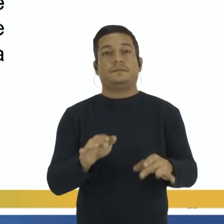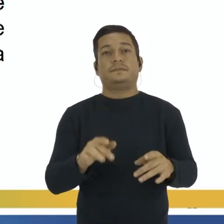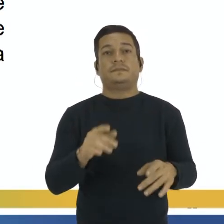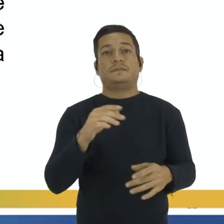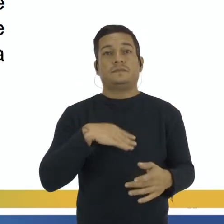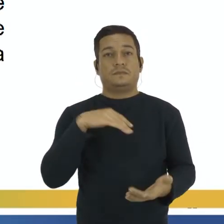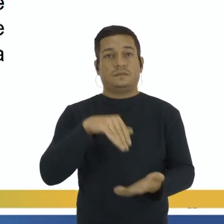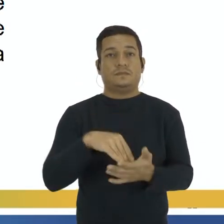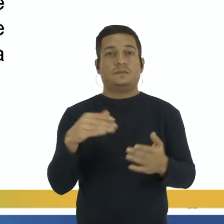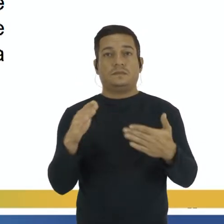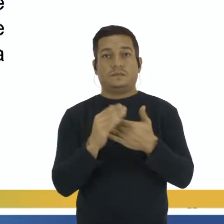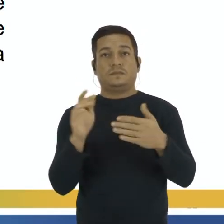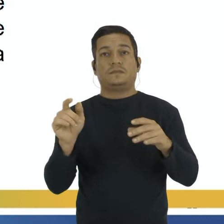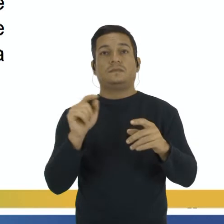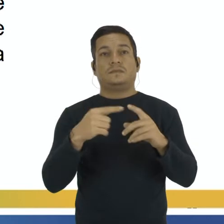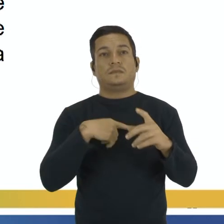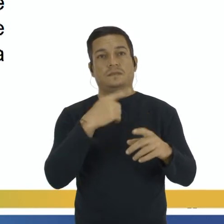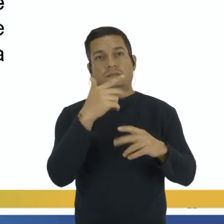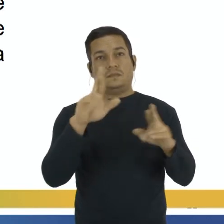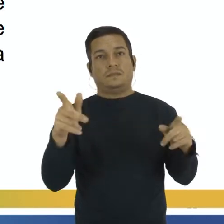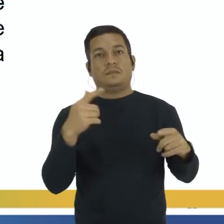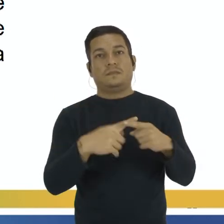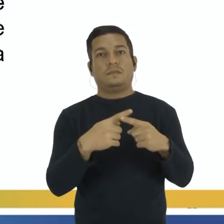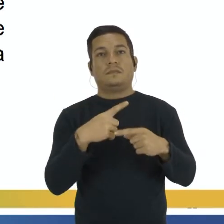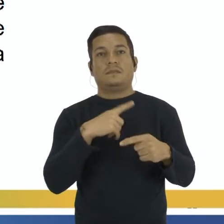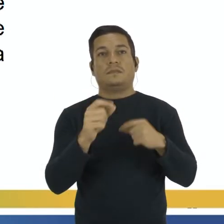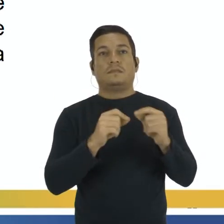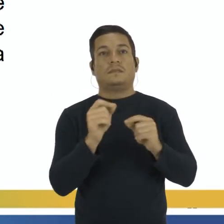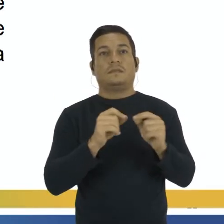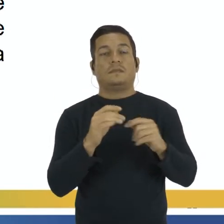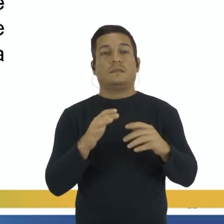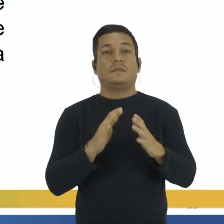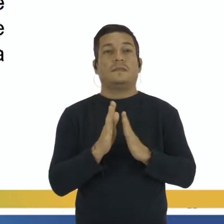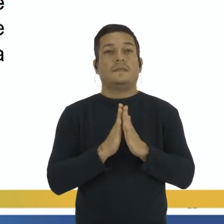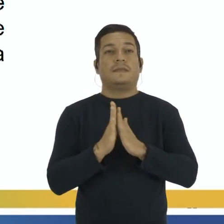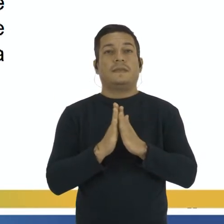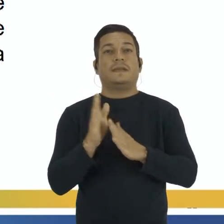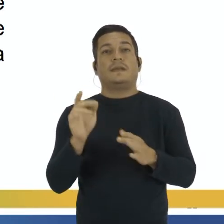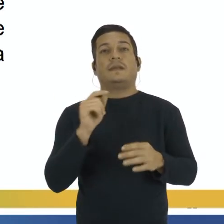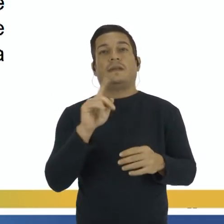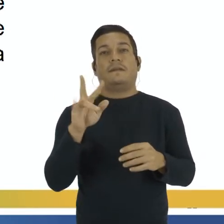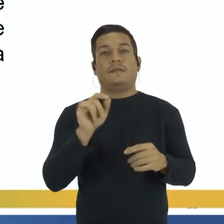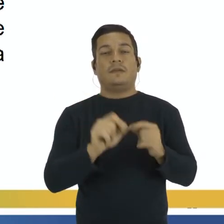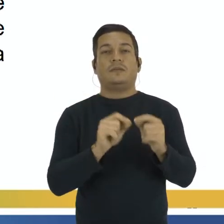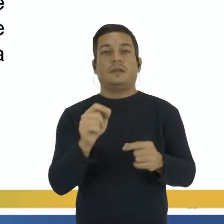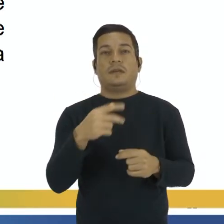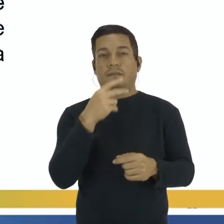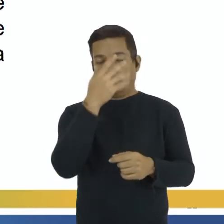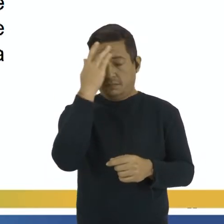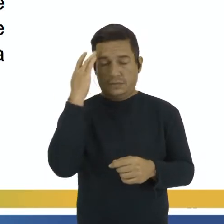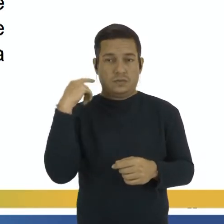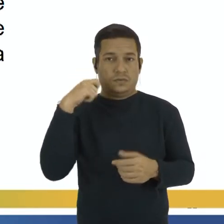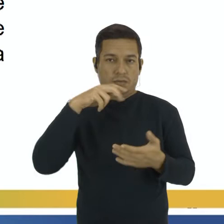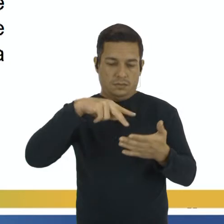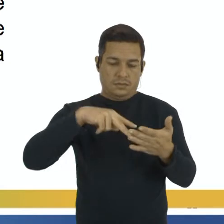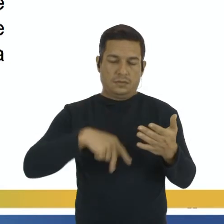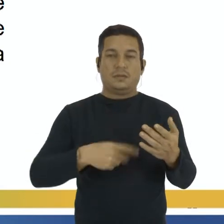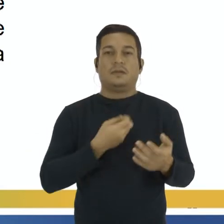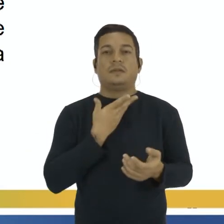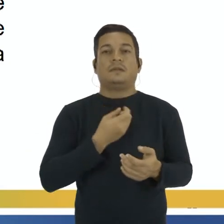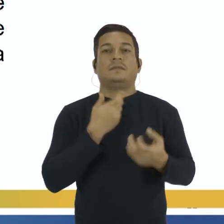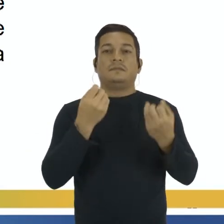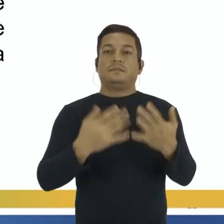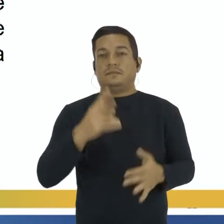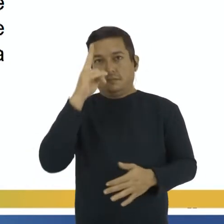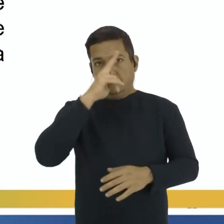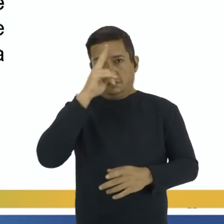o último quadrinho se distingue das outras por contrariar expectativas que vão sendo alimentadas pelo autor ao longo da narrativa, para o